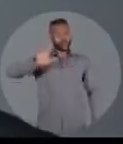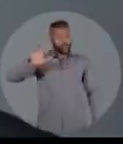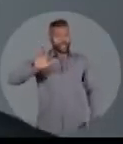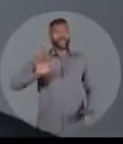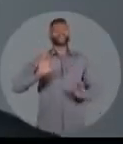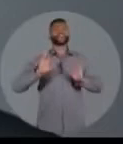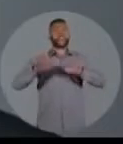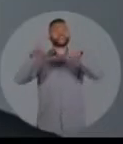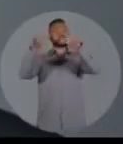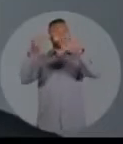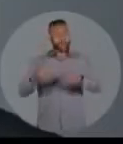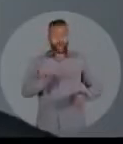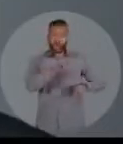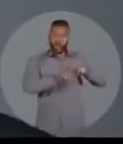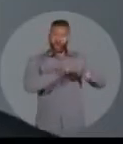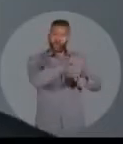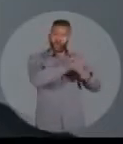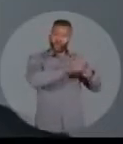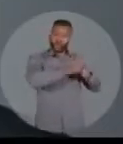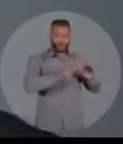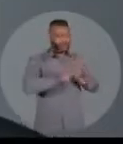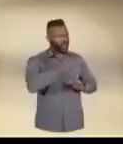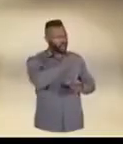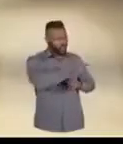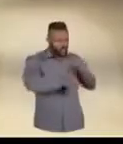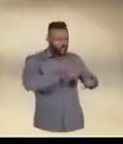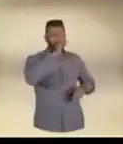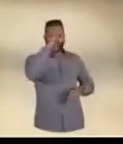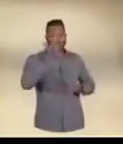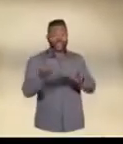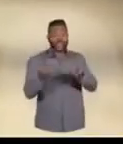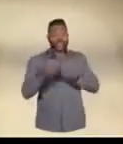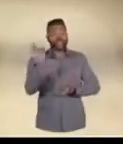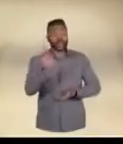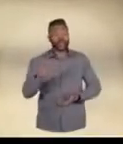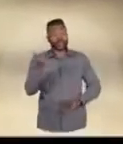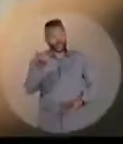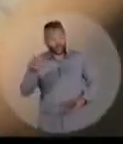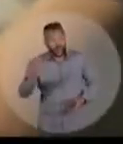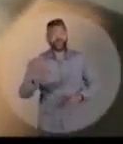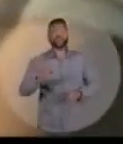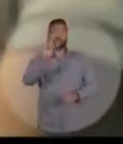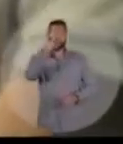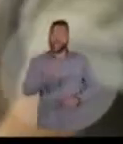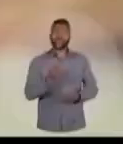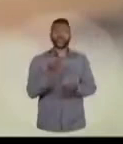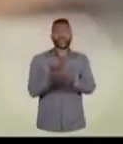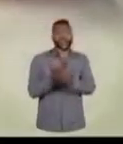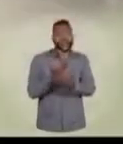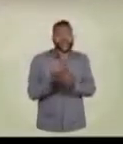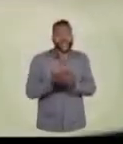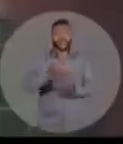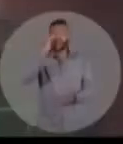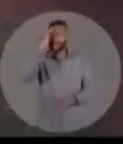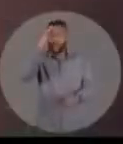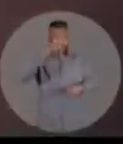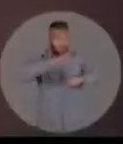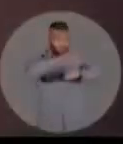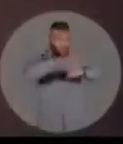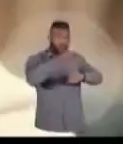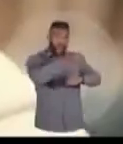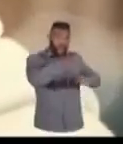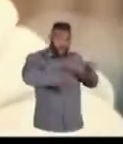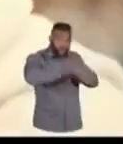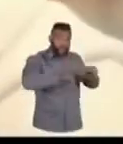como disse Lula, o povo não é problema, o povo é solução. Queremos nossa faculdade de volta, nosso direito de estudar. Primordial, você mudar